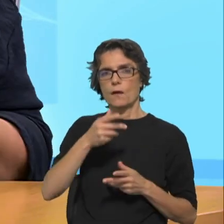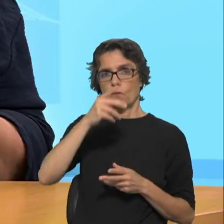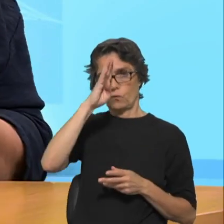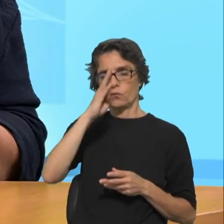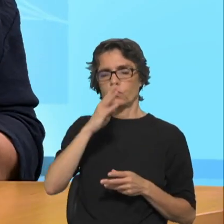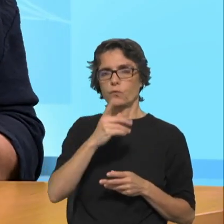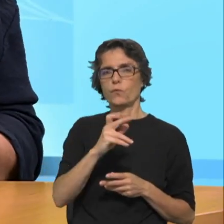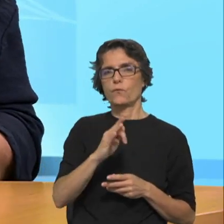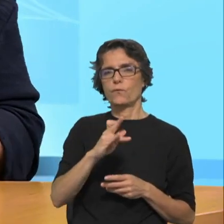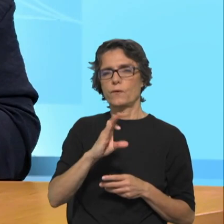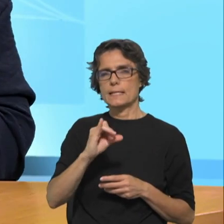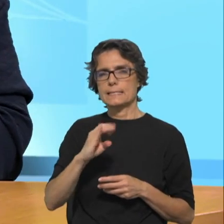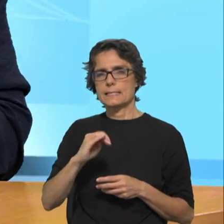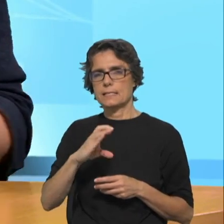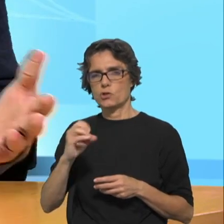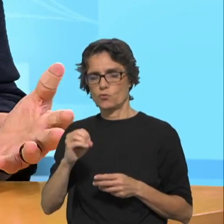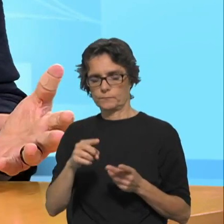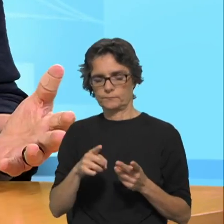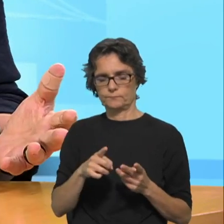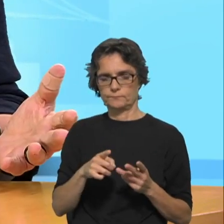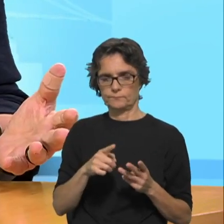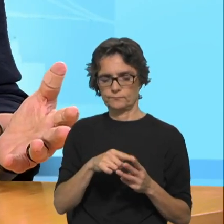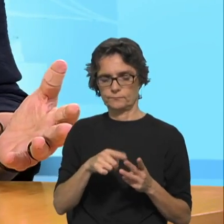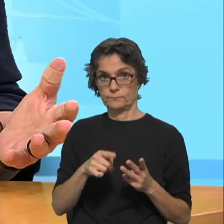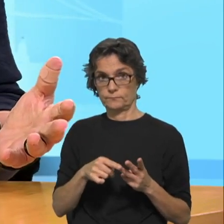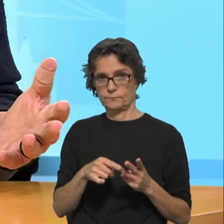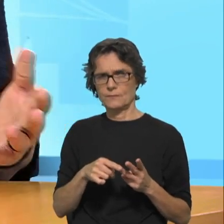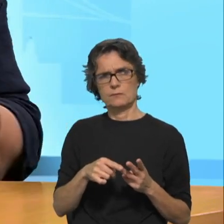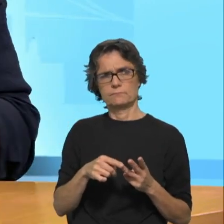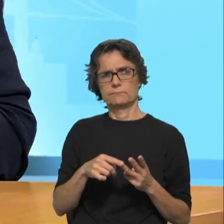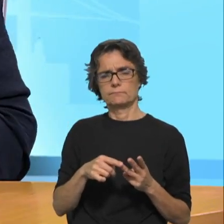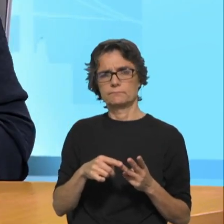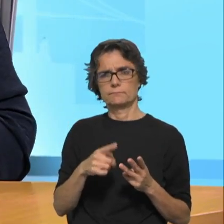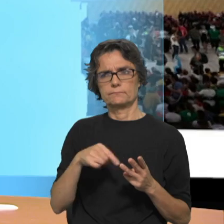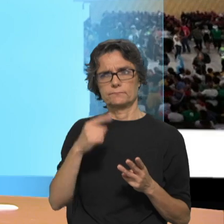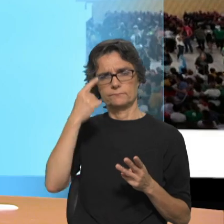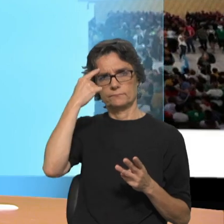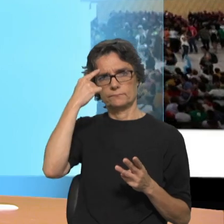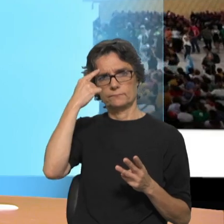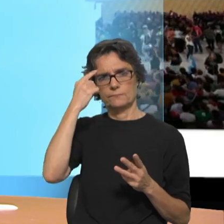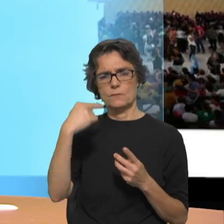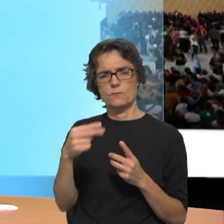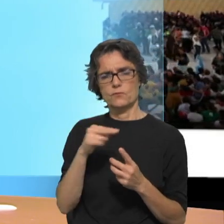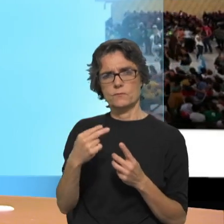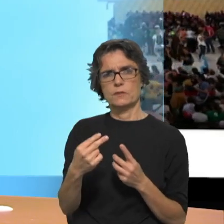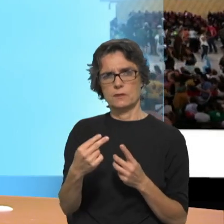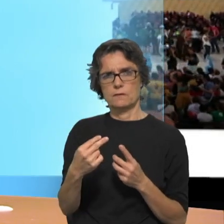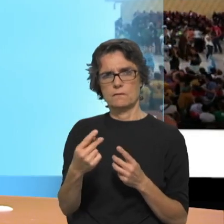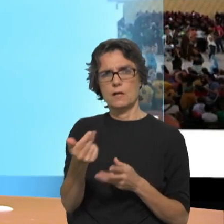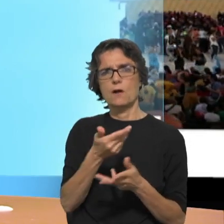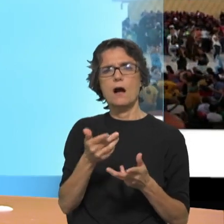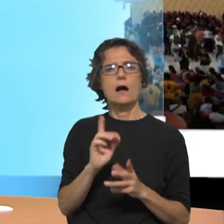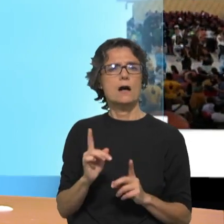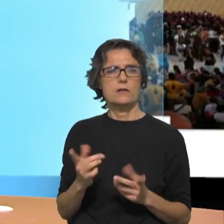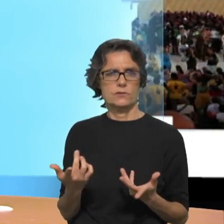para vivermos neste mundo como num grande tempo? Qual é a perspectiva da economia? Não é? O movimento Laudato Si, que a Susana Réfega